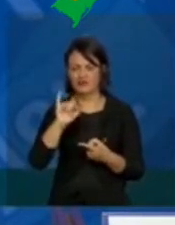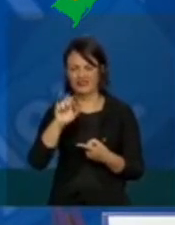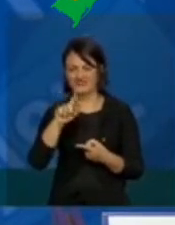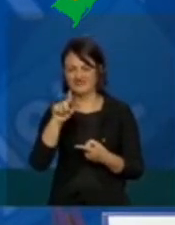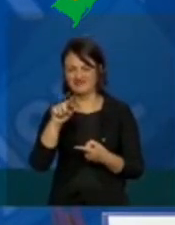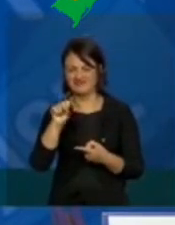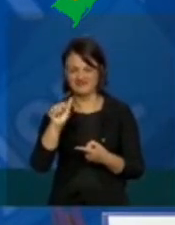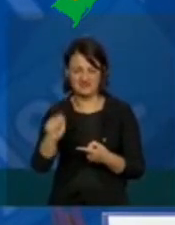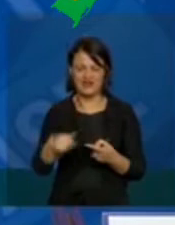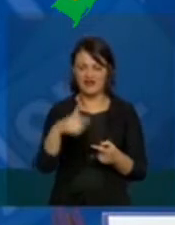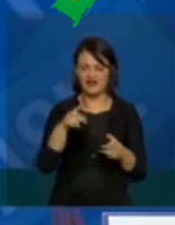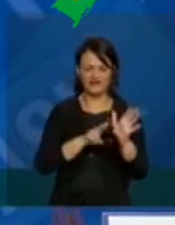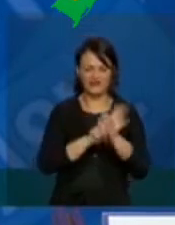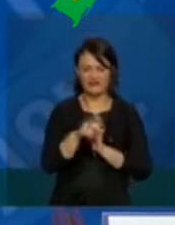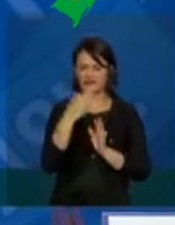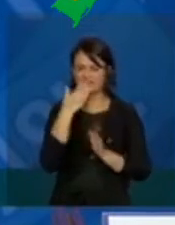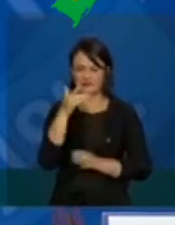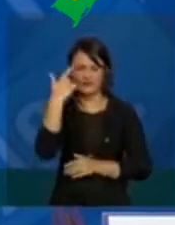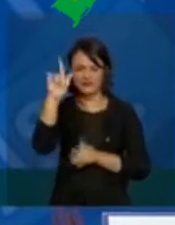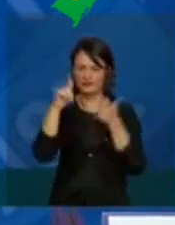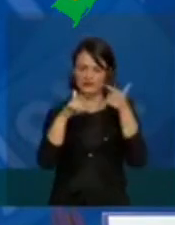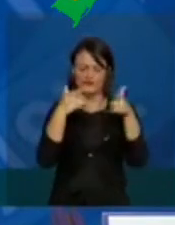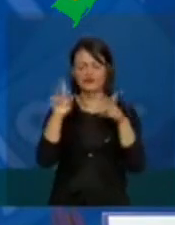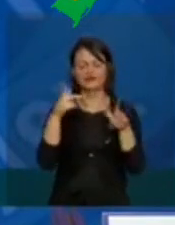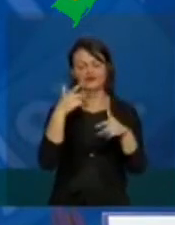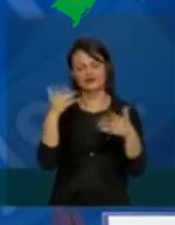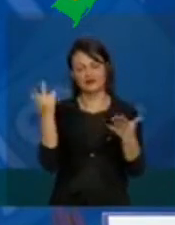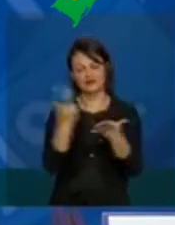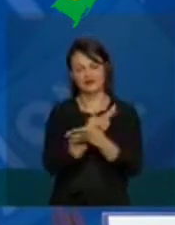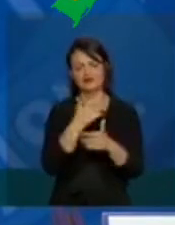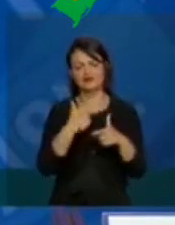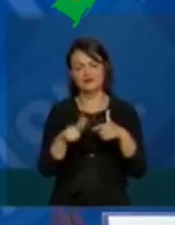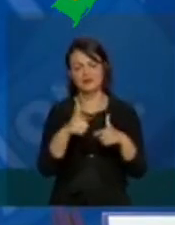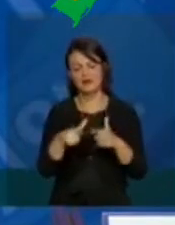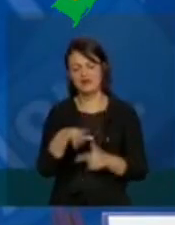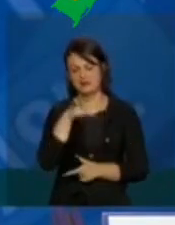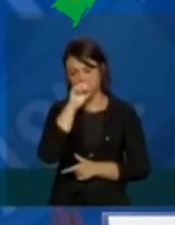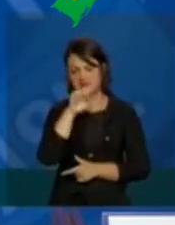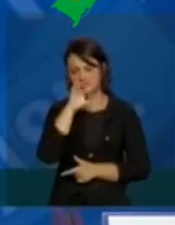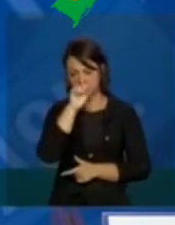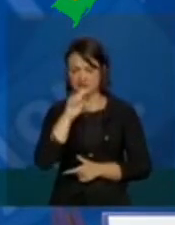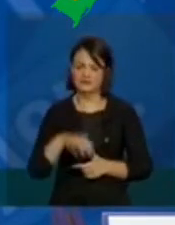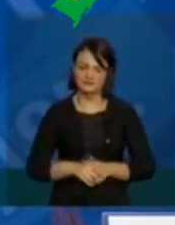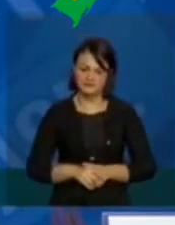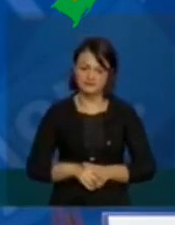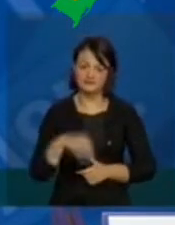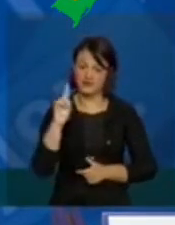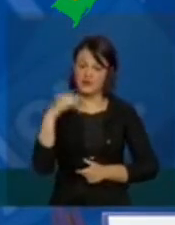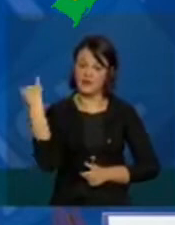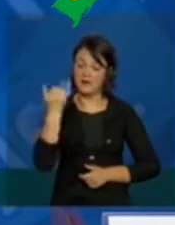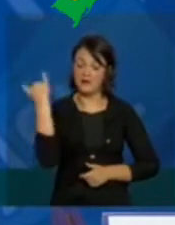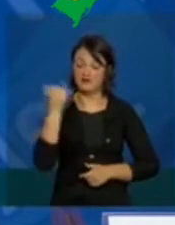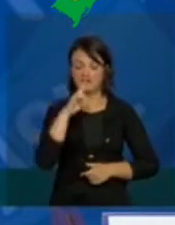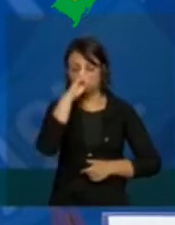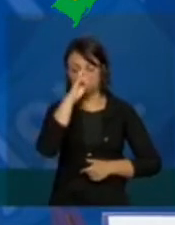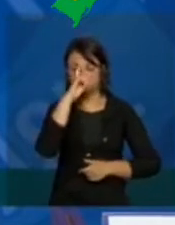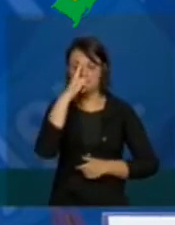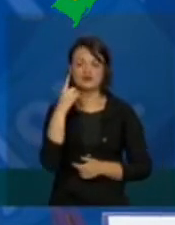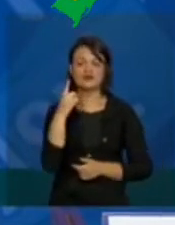outros vírus que ocasionam síndrome respiratória aguda grave. Então é importante que esses